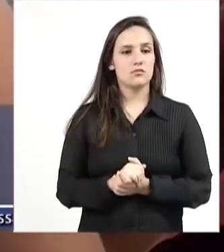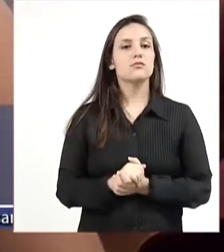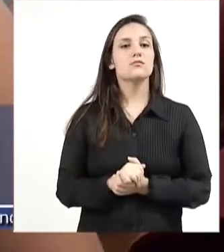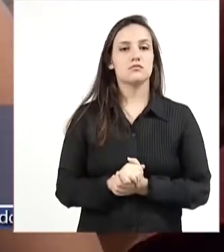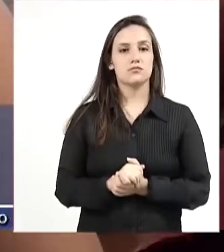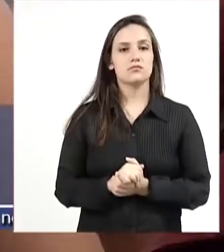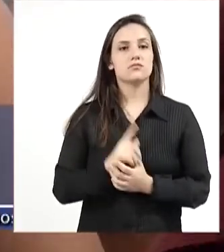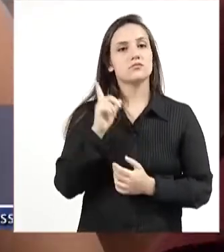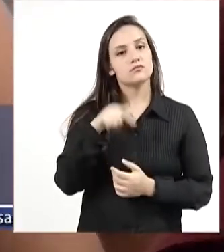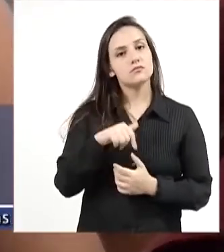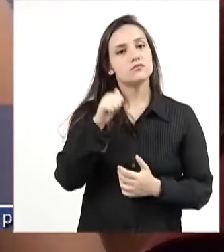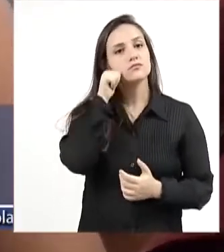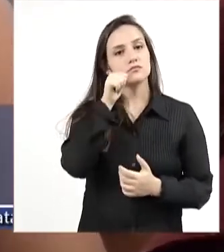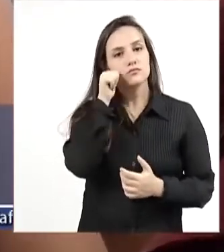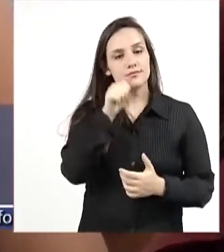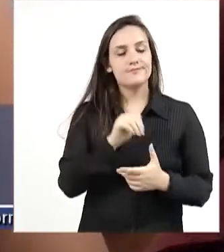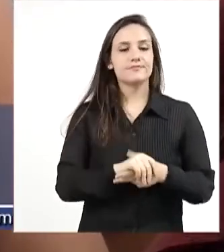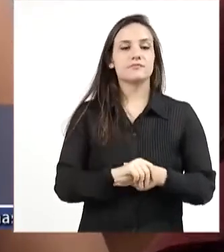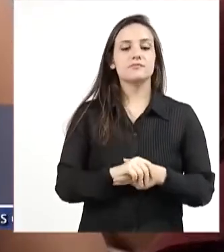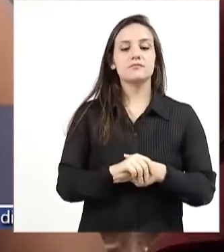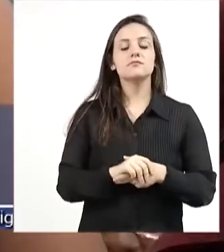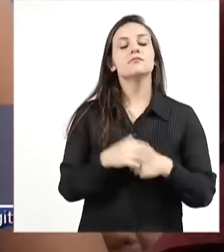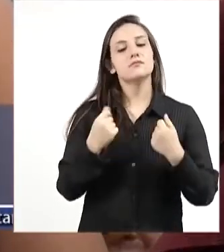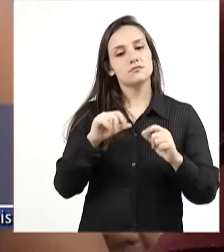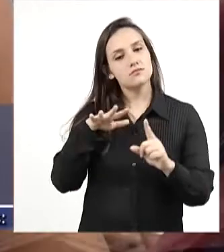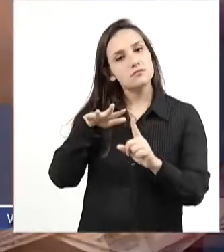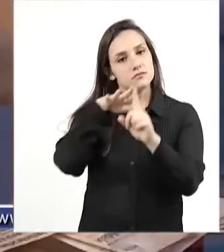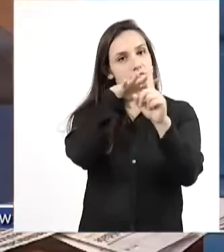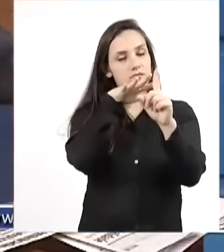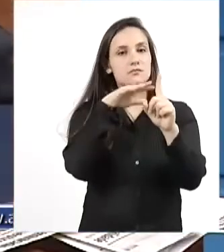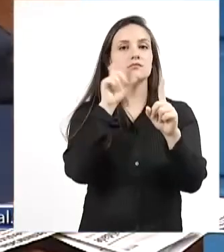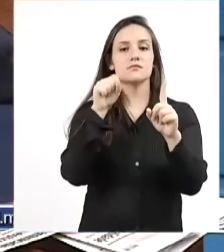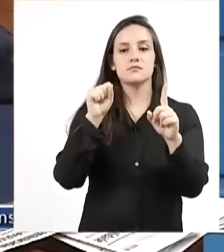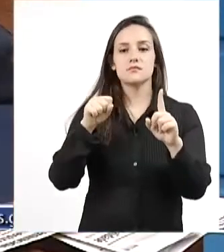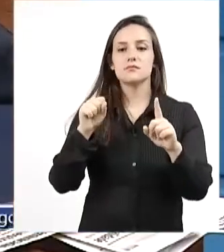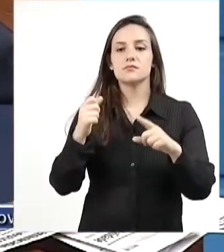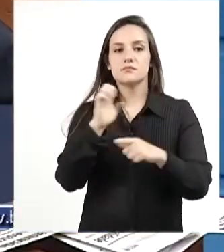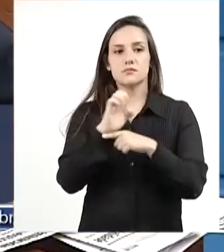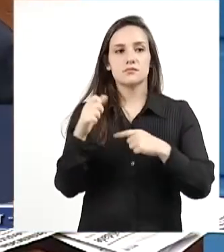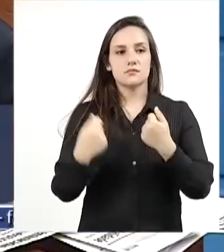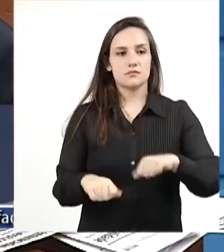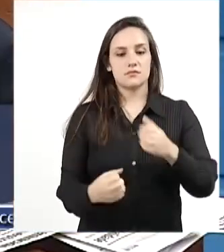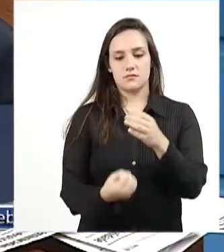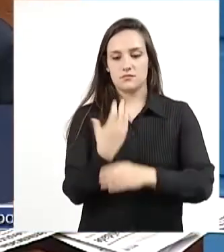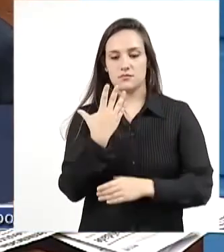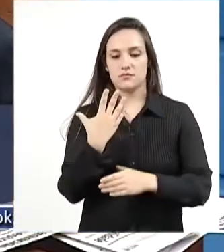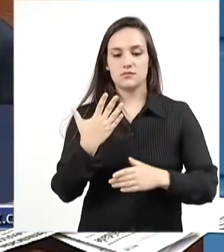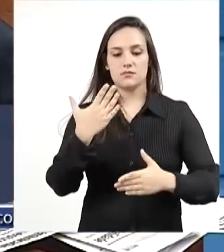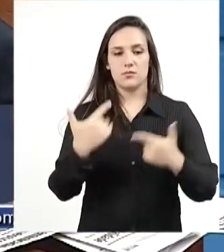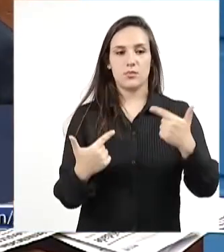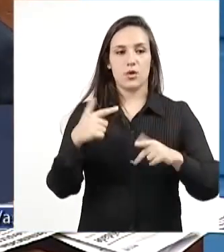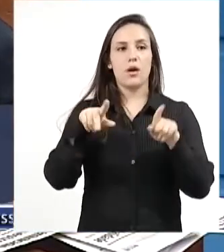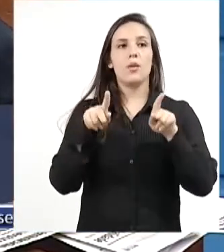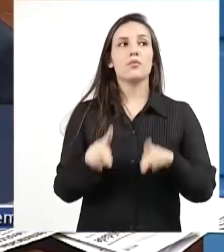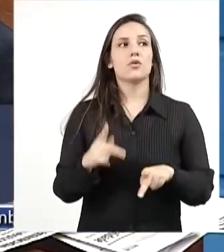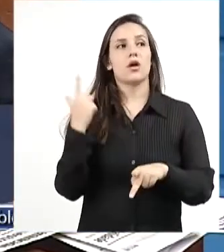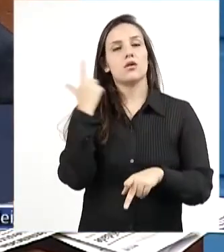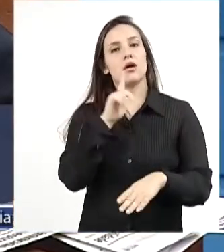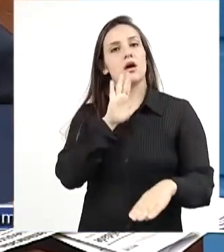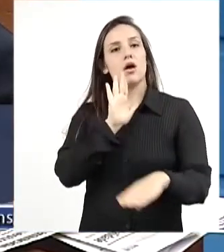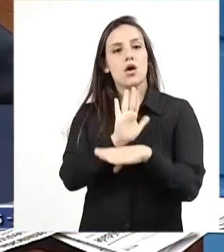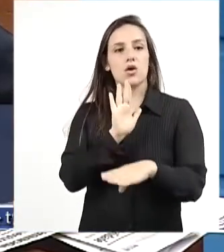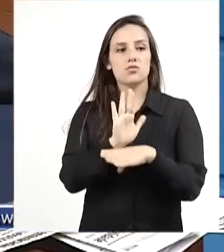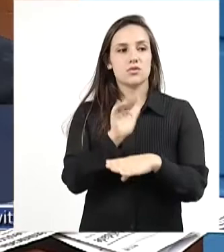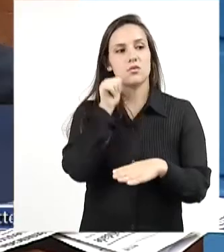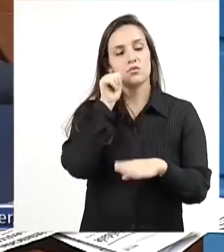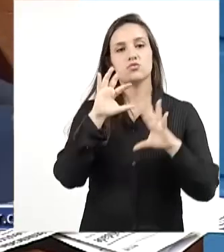que nós precisamos debater para que o Estado tenha políticas públicas que possam atender às demandas e às necessidades